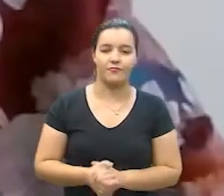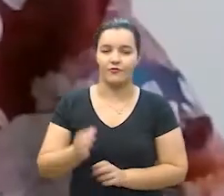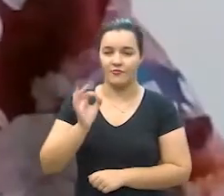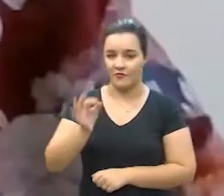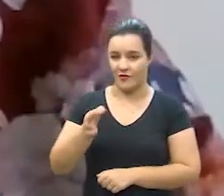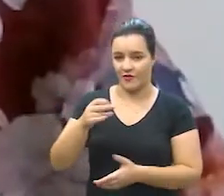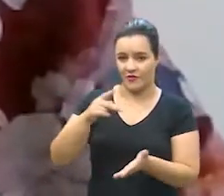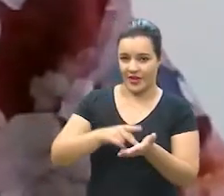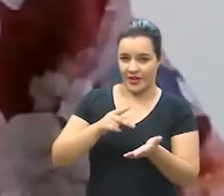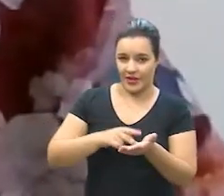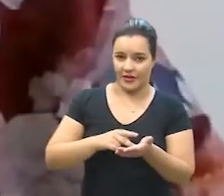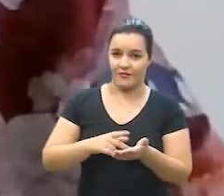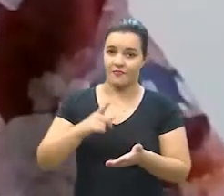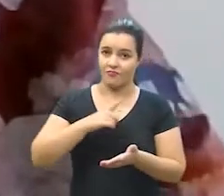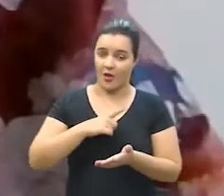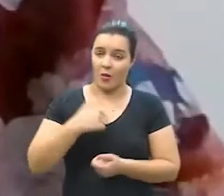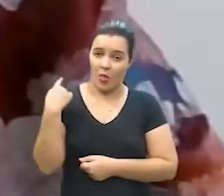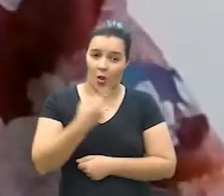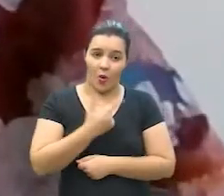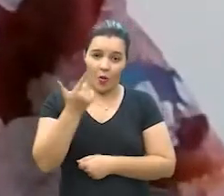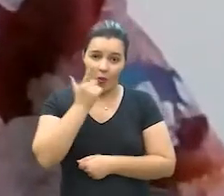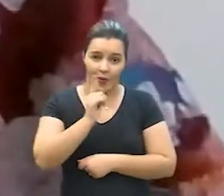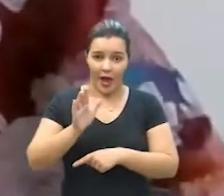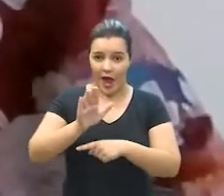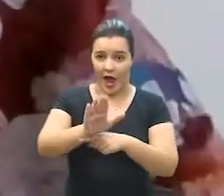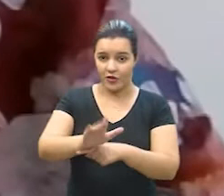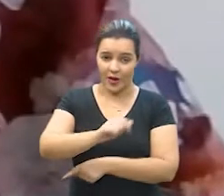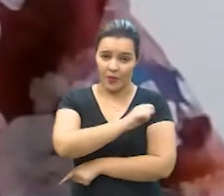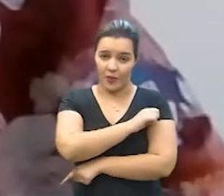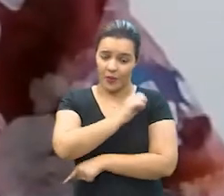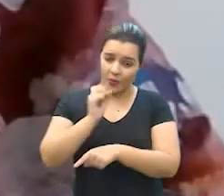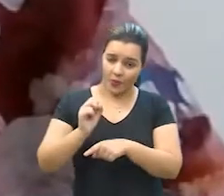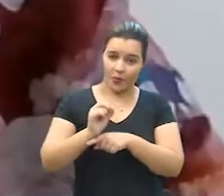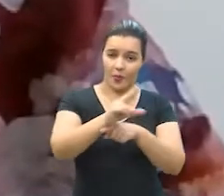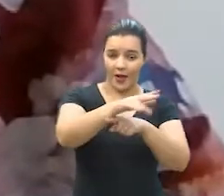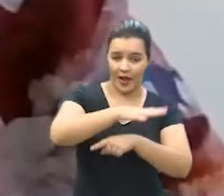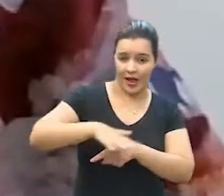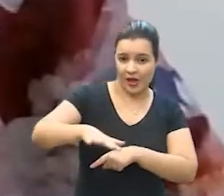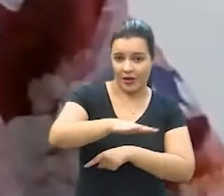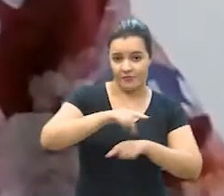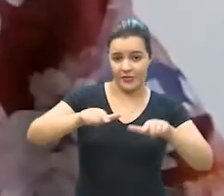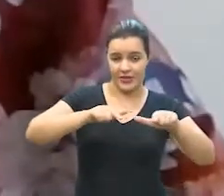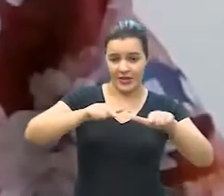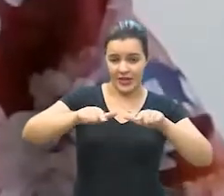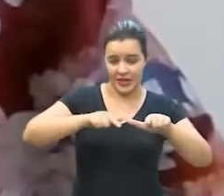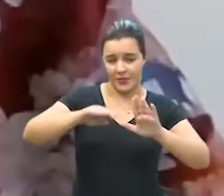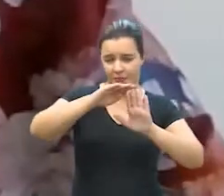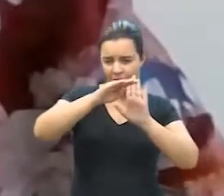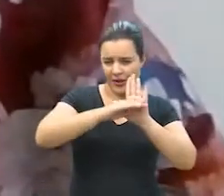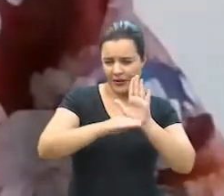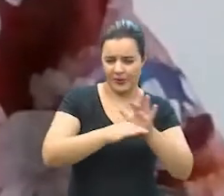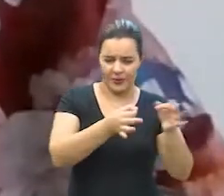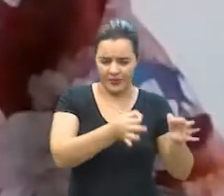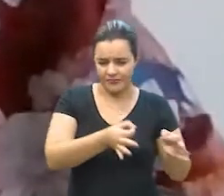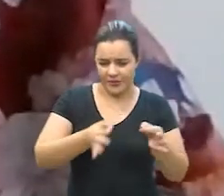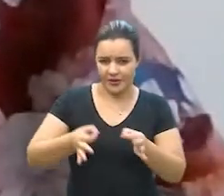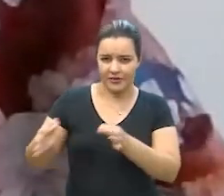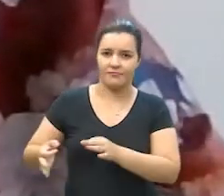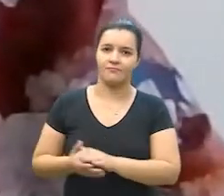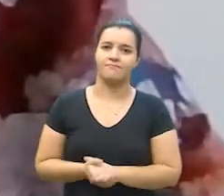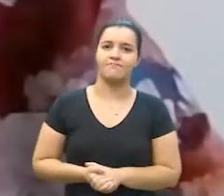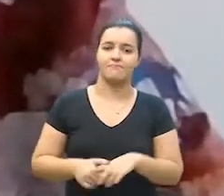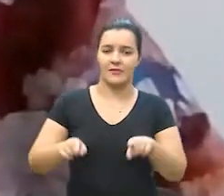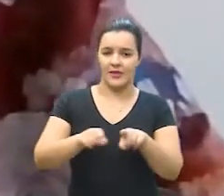crianças incluídas no mercado de trabalho, né? Eles trabalham regularmente. E a gente